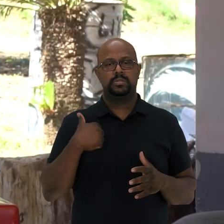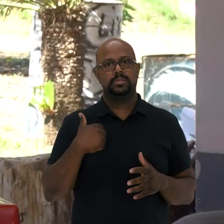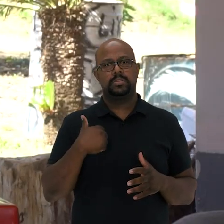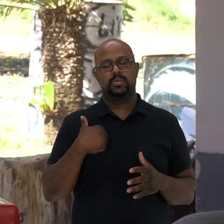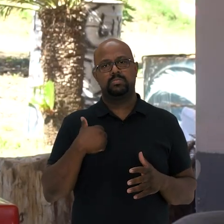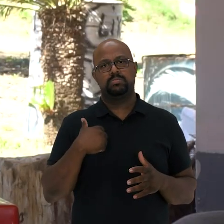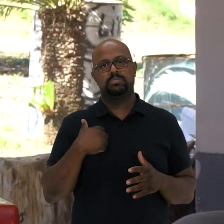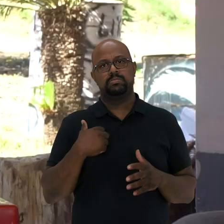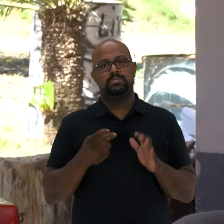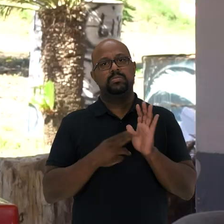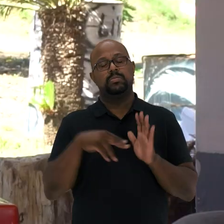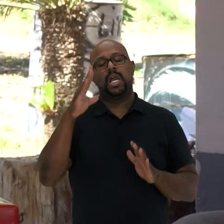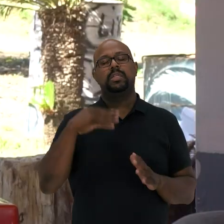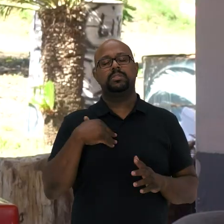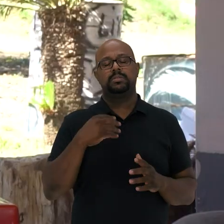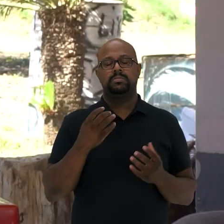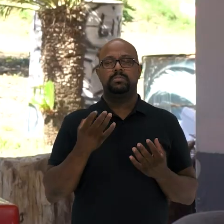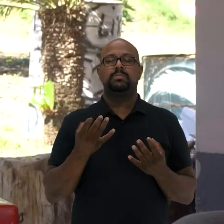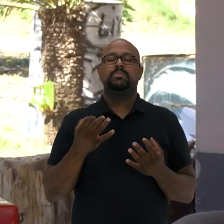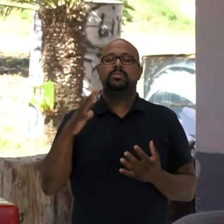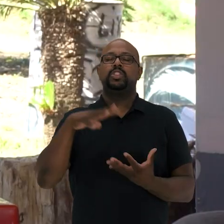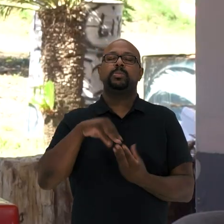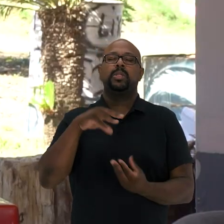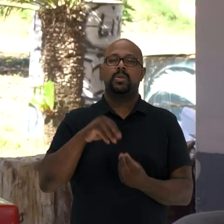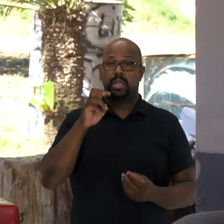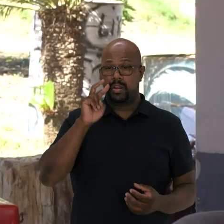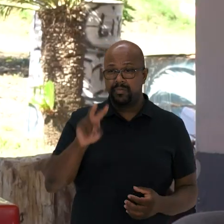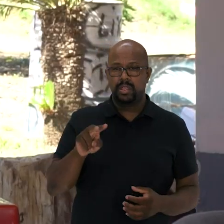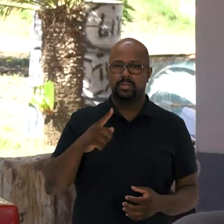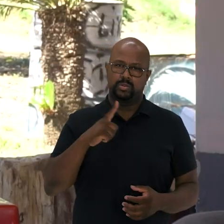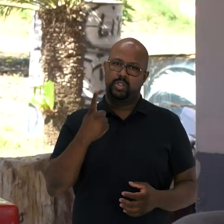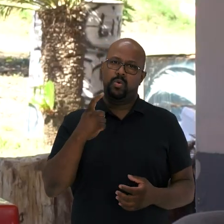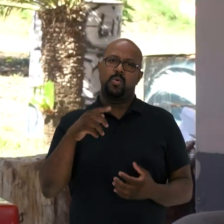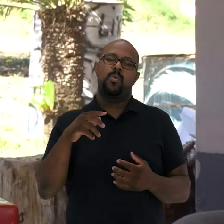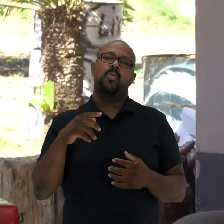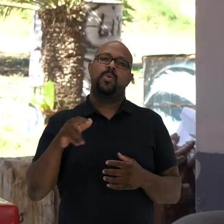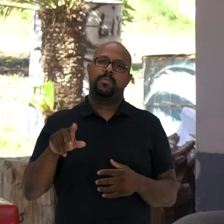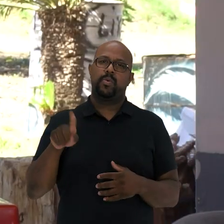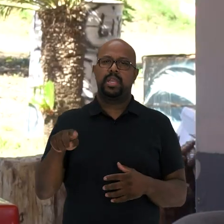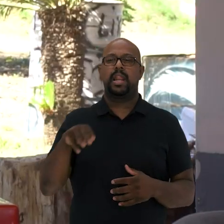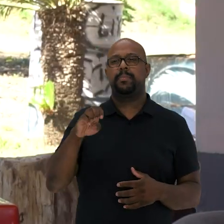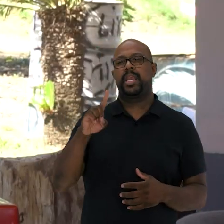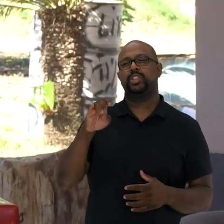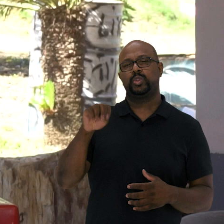aonde eu me tornei, assim, vamos dizer assim, mais espiritualista, vendo, eu tinha um irmão que era médium,